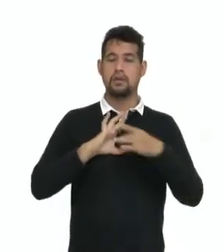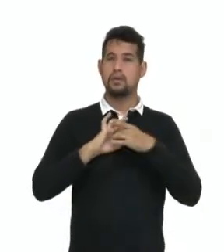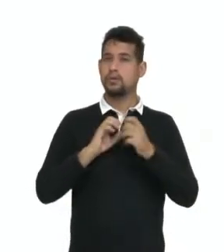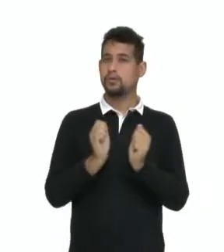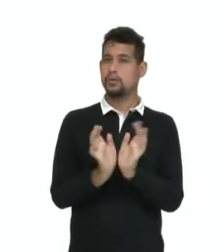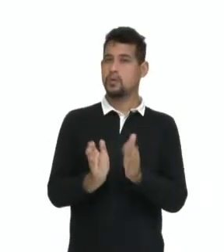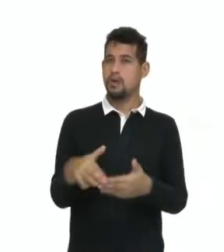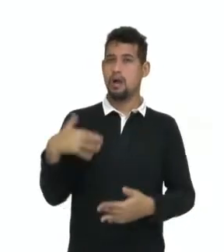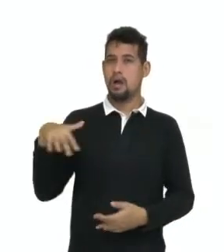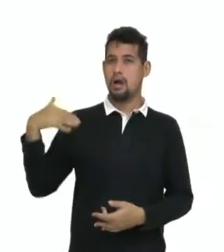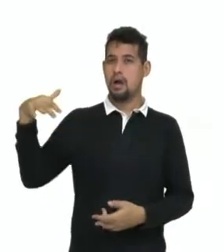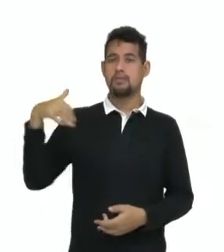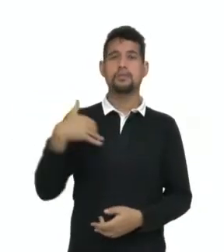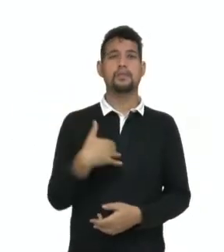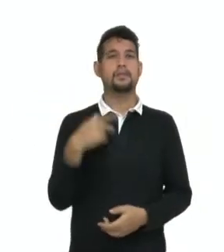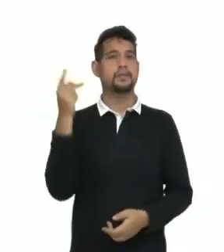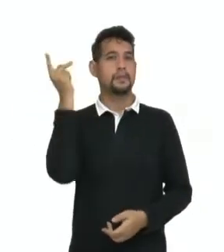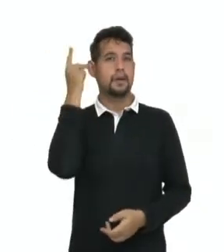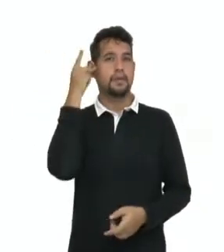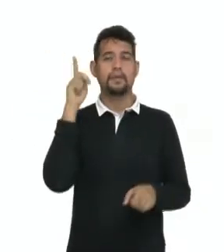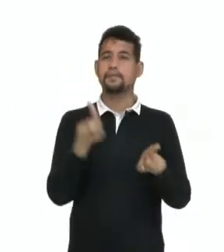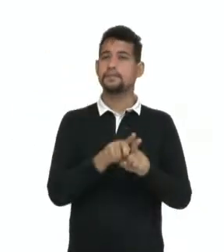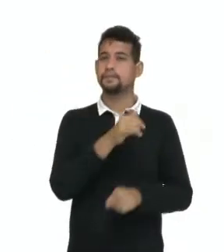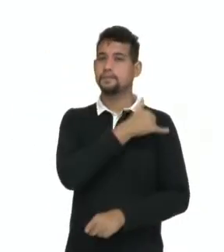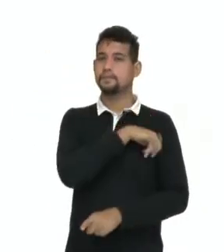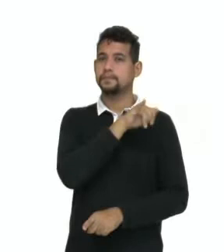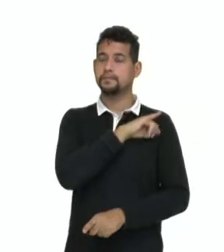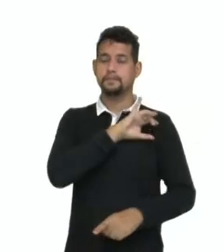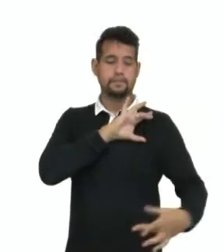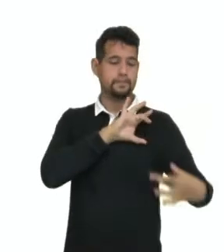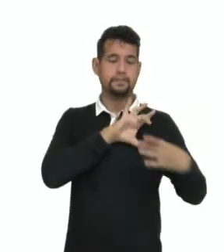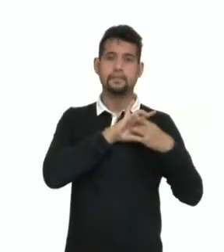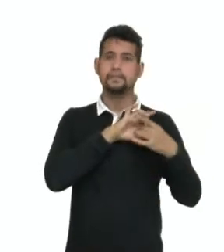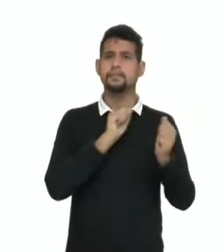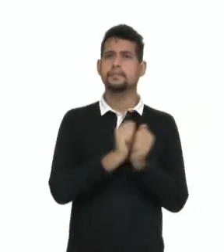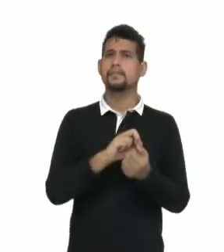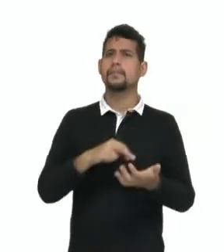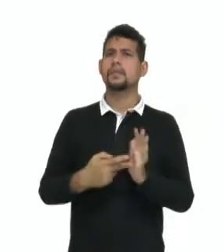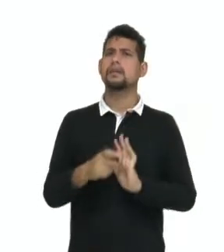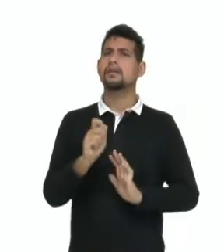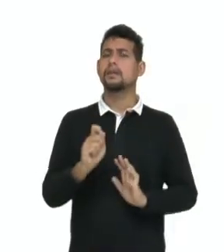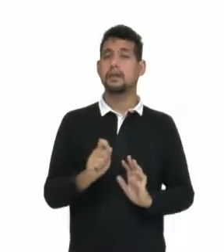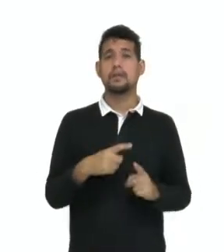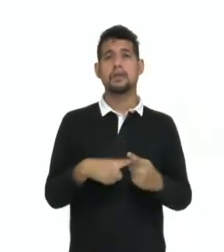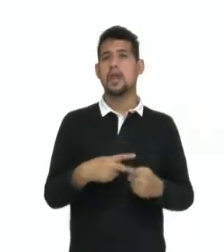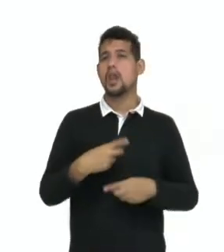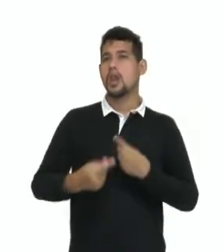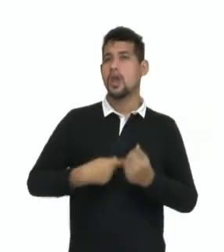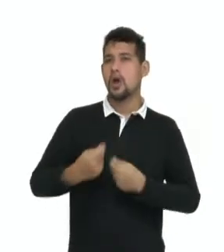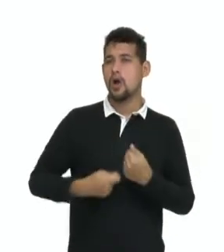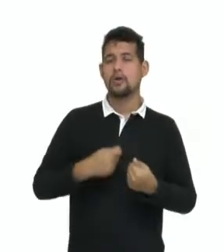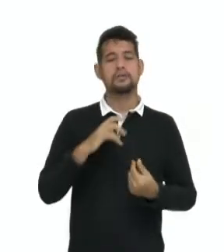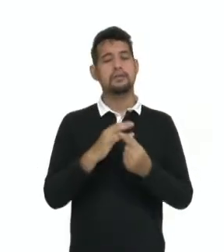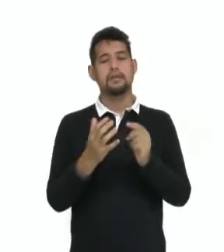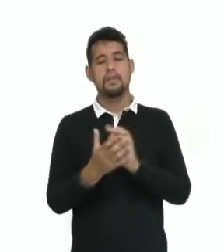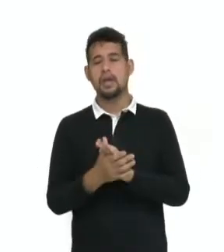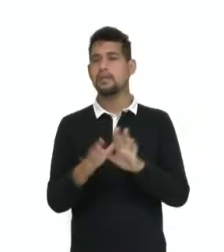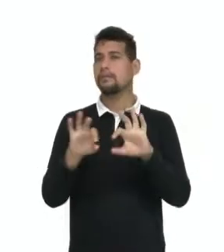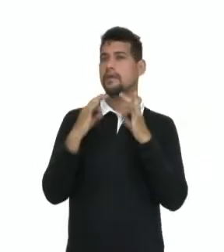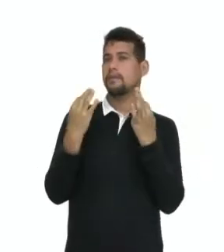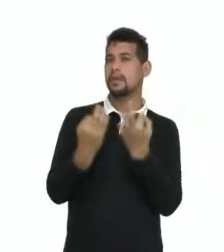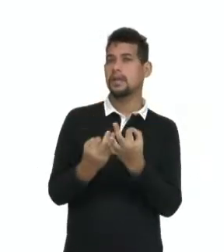São Paulo e do Rio de Janeiro. Essa aliança estabelecida, né, ela se deu por meio de negócios, casamentos de